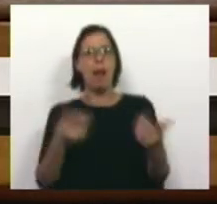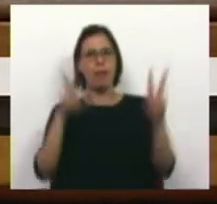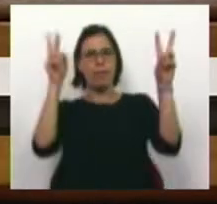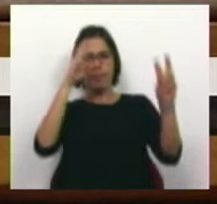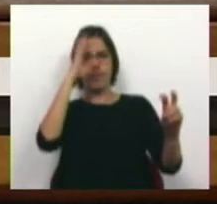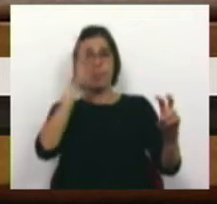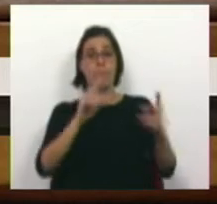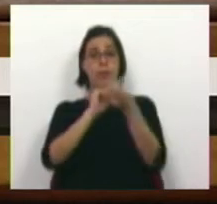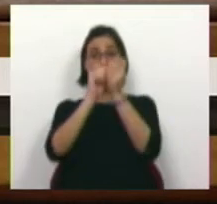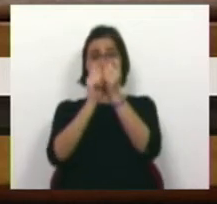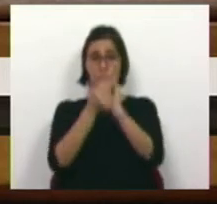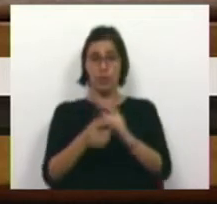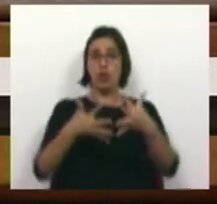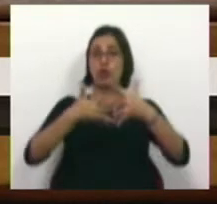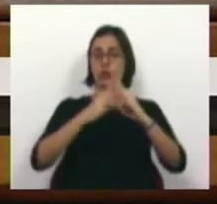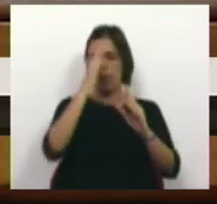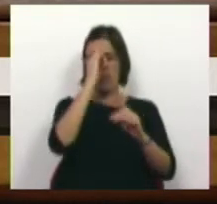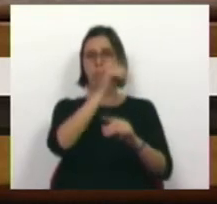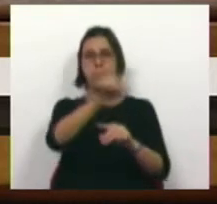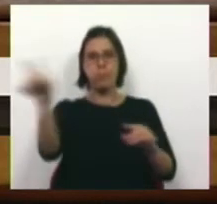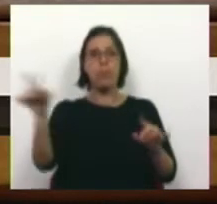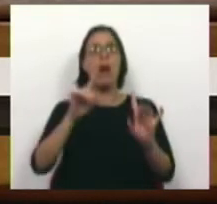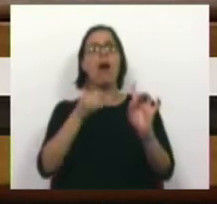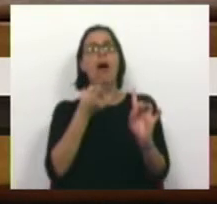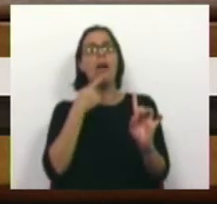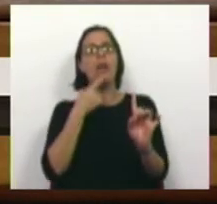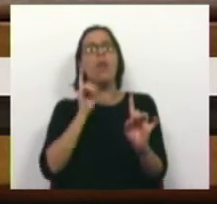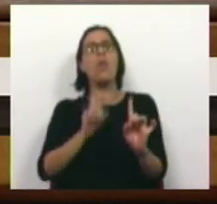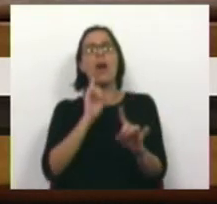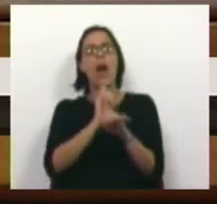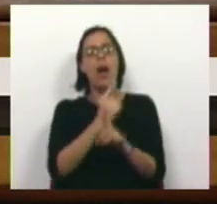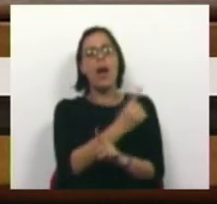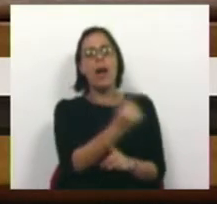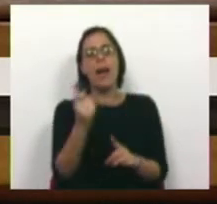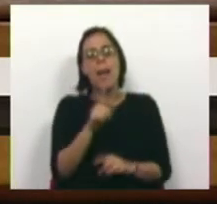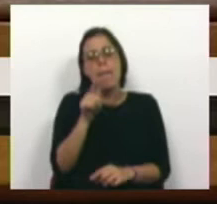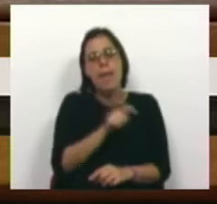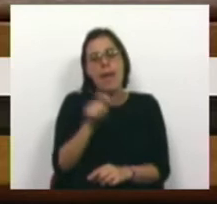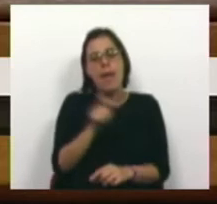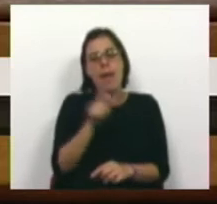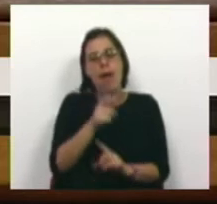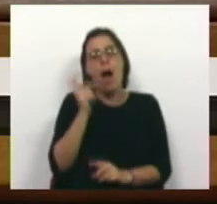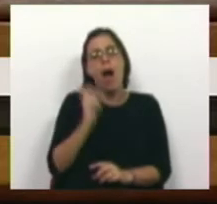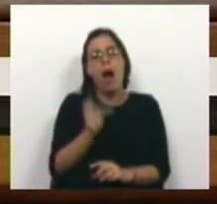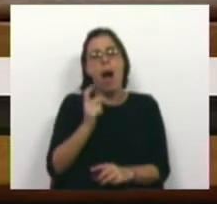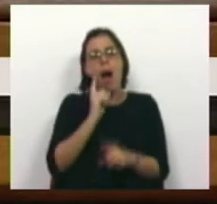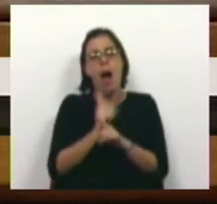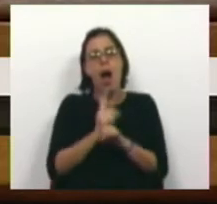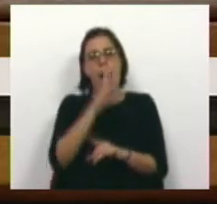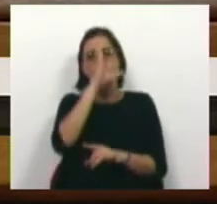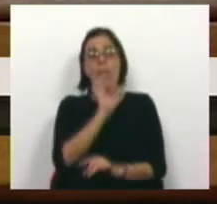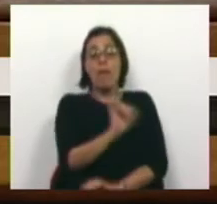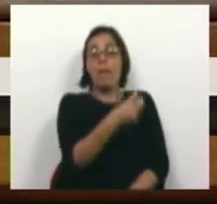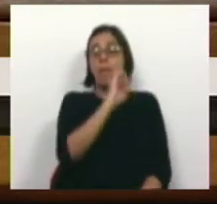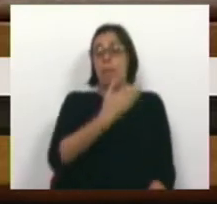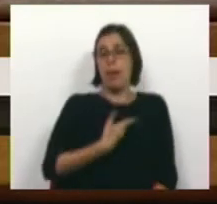expressão, reformas estruturais, o que ela significou em cada um dos meses e dos anos do governo do